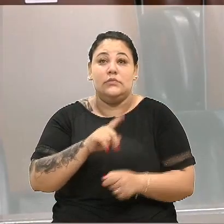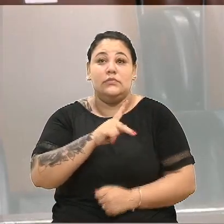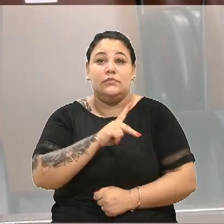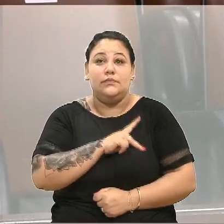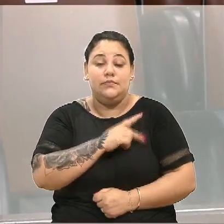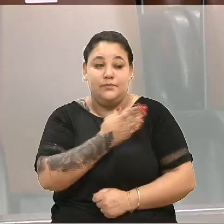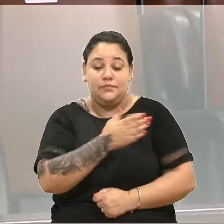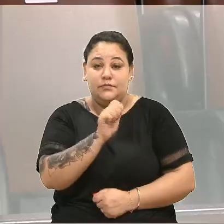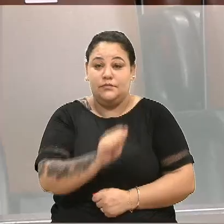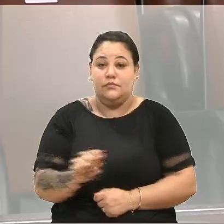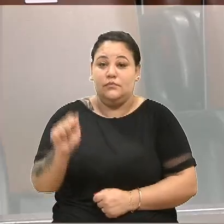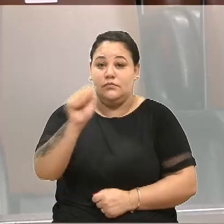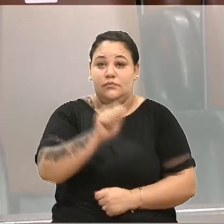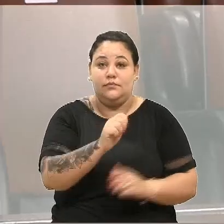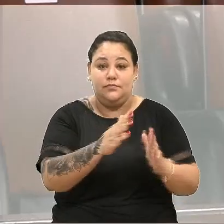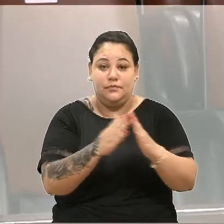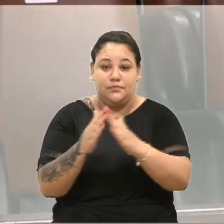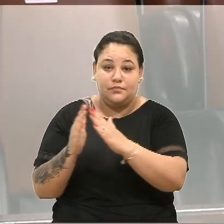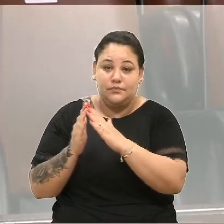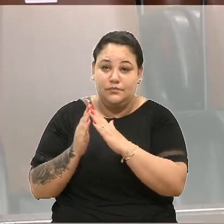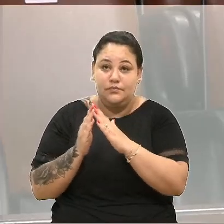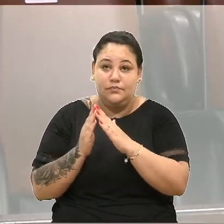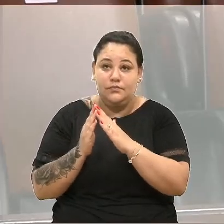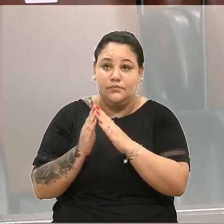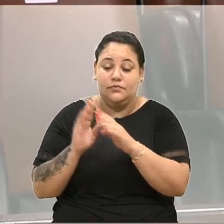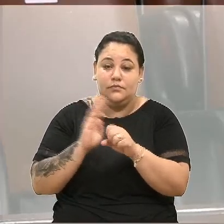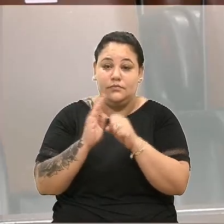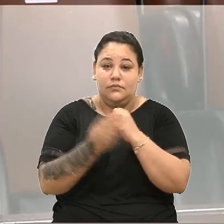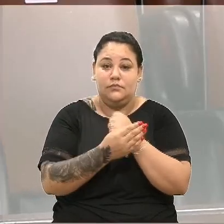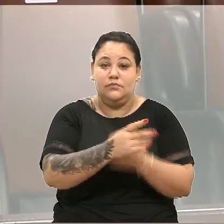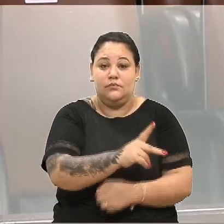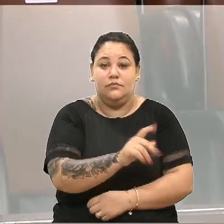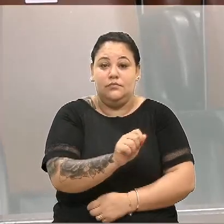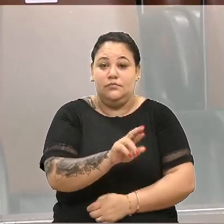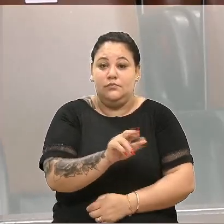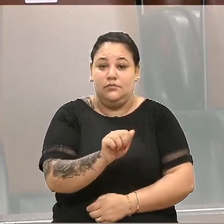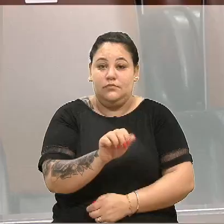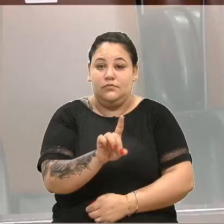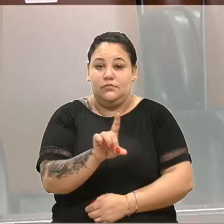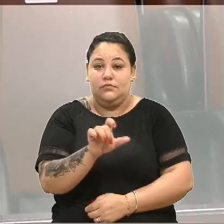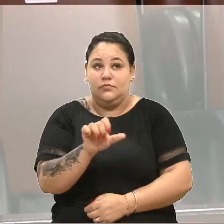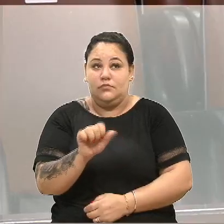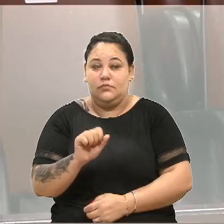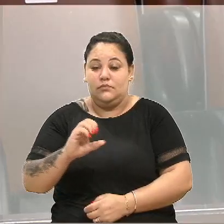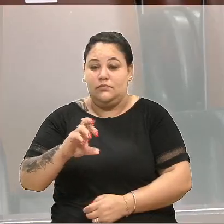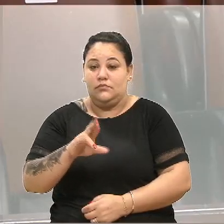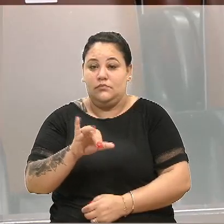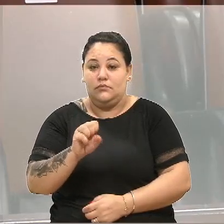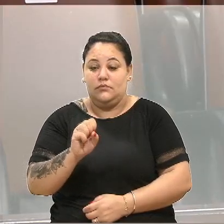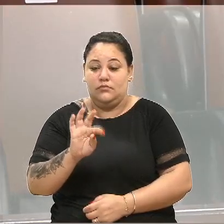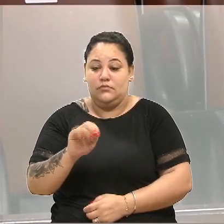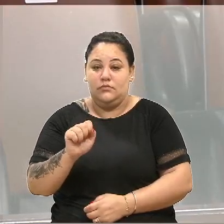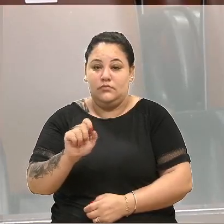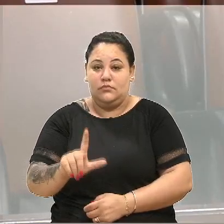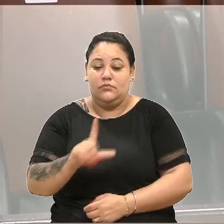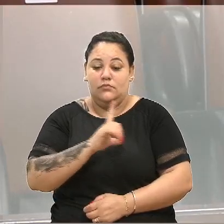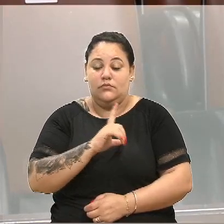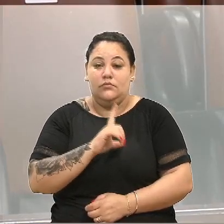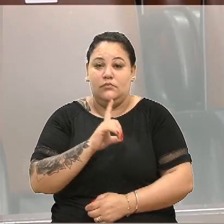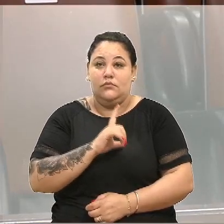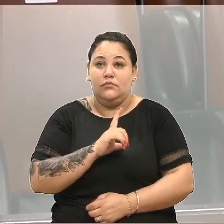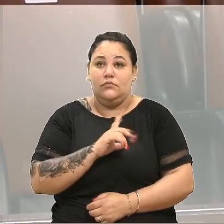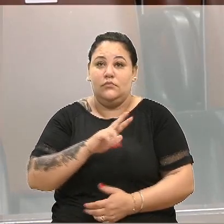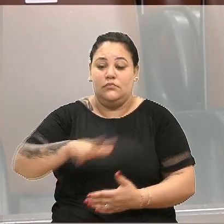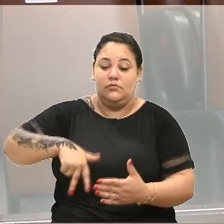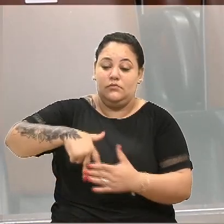da Associação de Moradores do bairro Parada Cristal, que hoje está nos visitando e vai ter tribuna, e dizer que essa pessoa faz